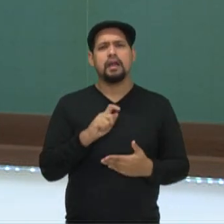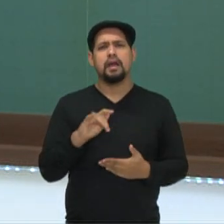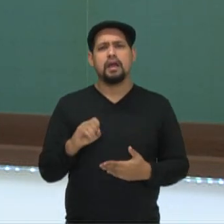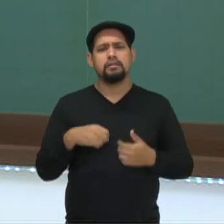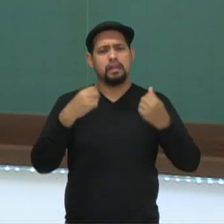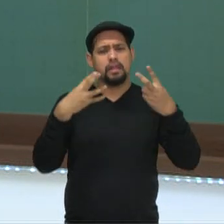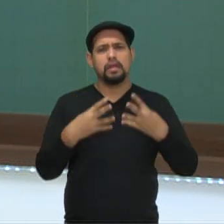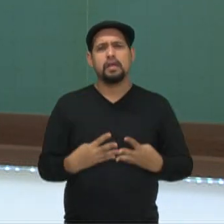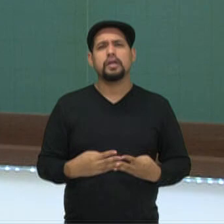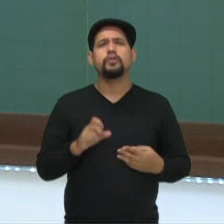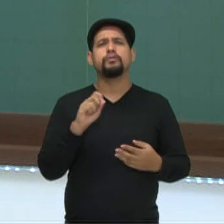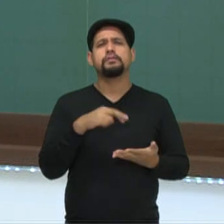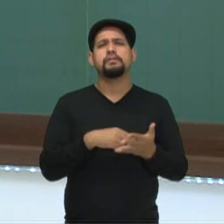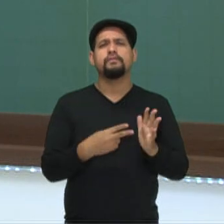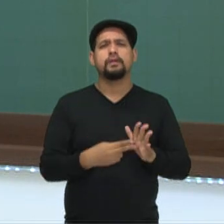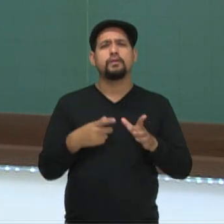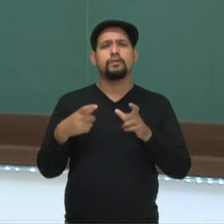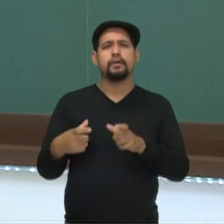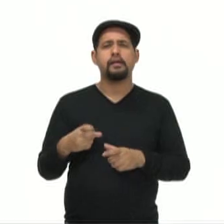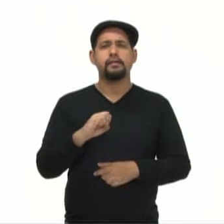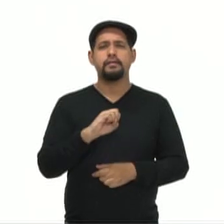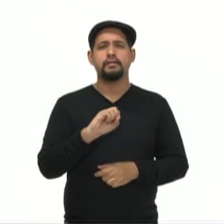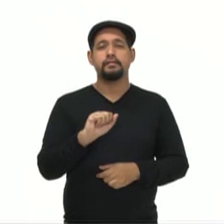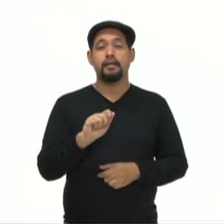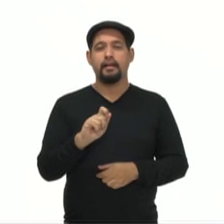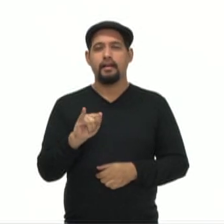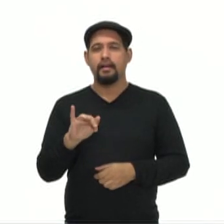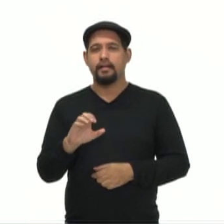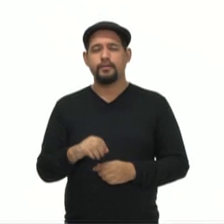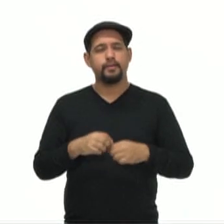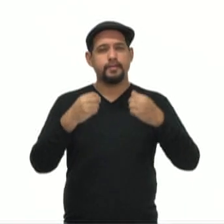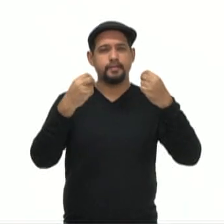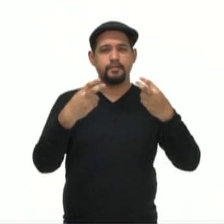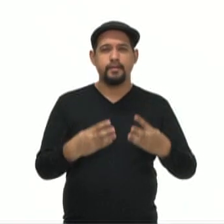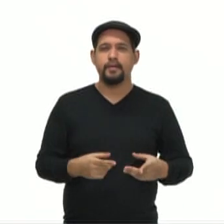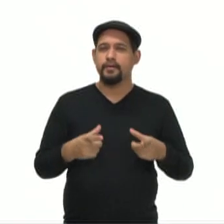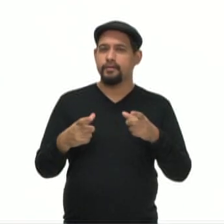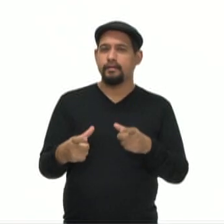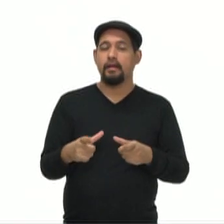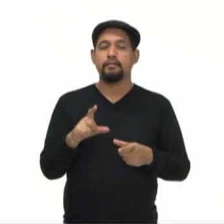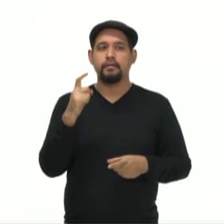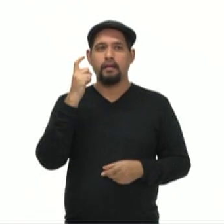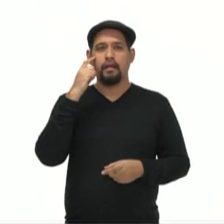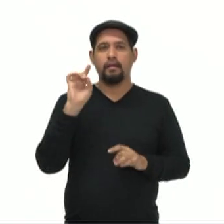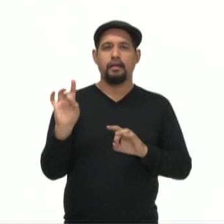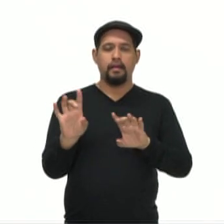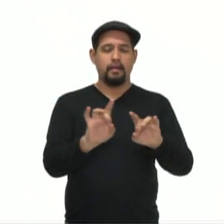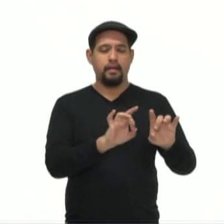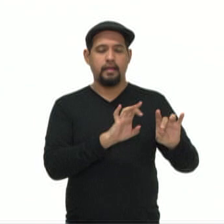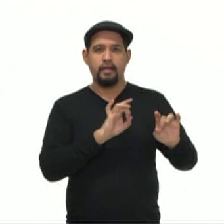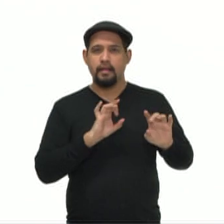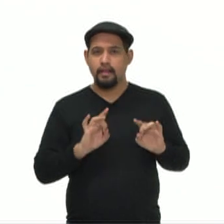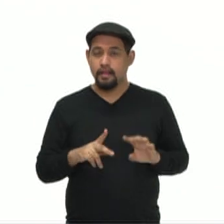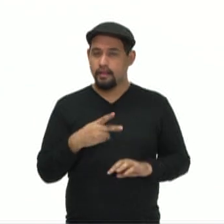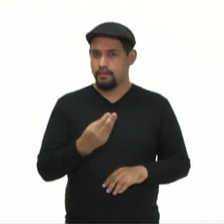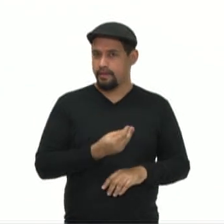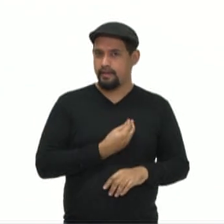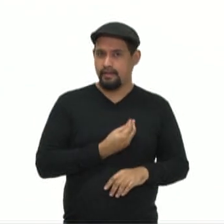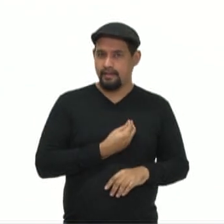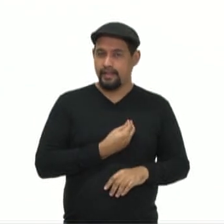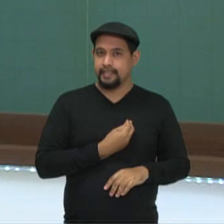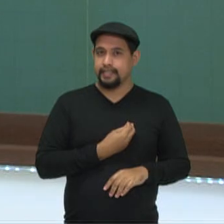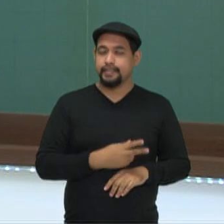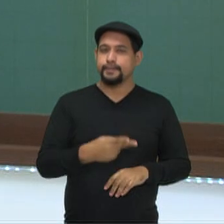suas palavras o que é um lugar sagrado. Descreva o lugar sagrado que você considera especial em sua vida,